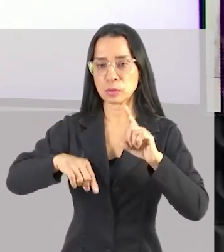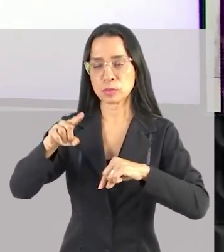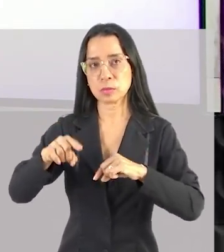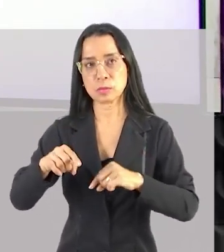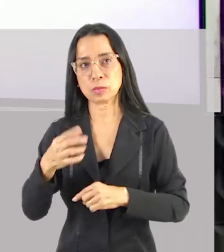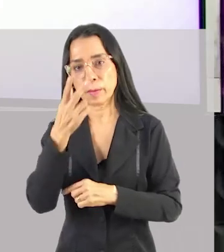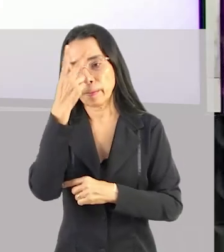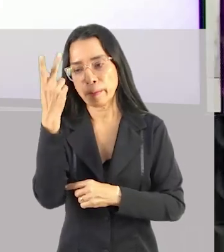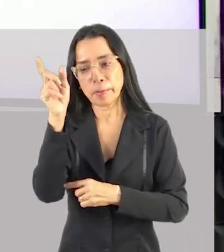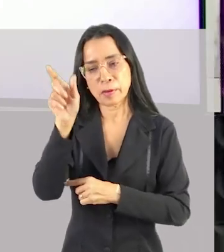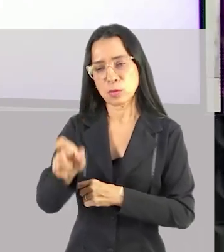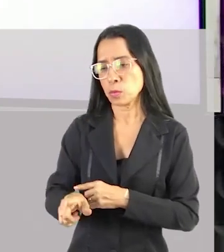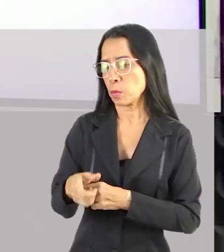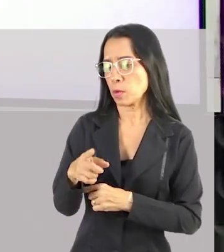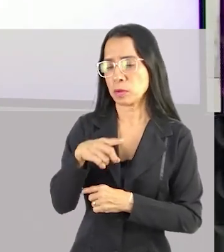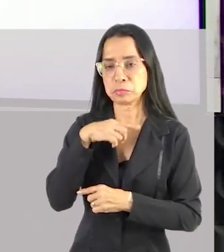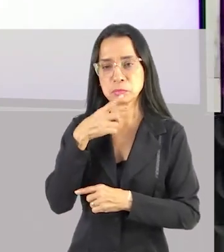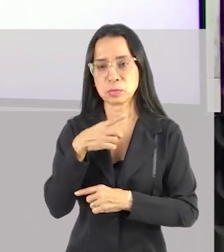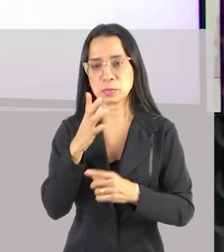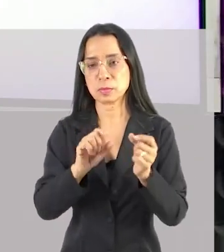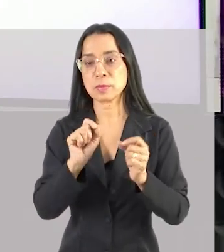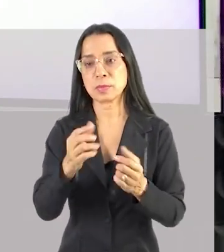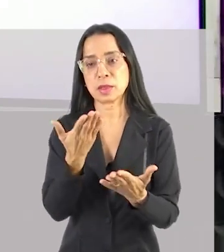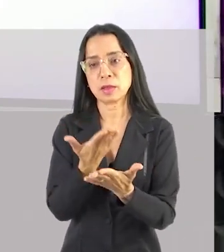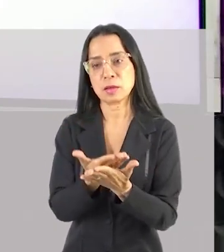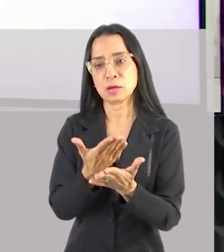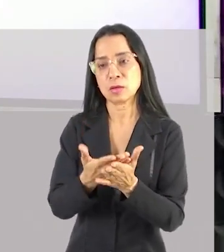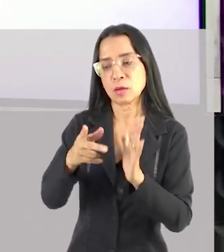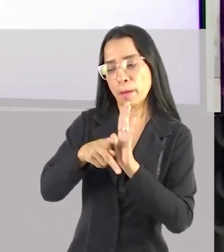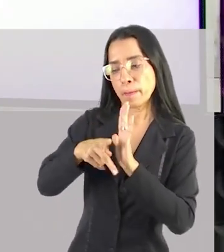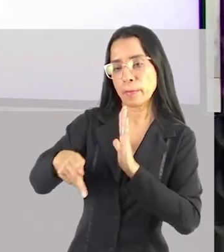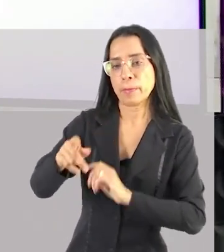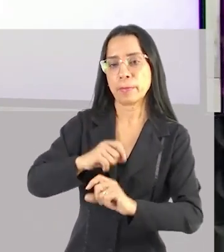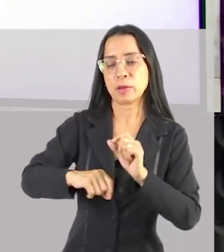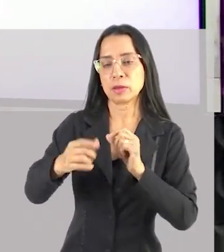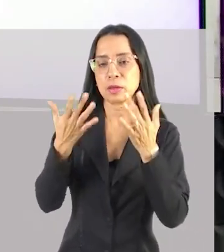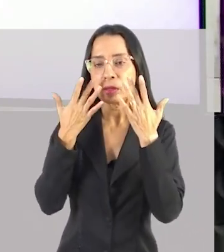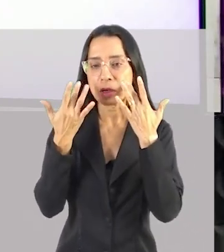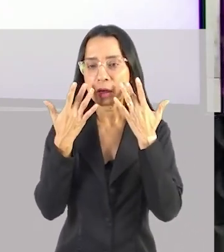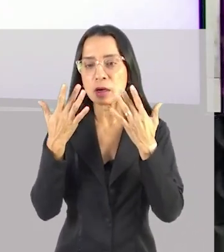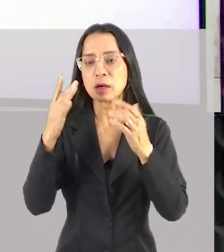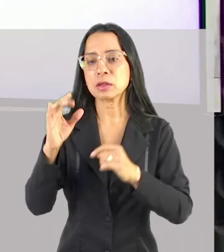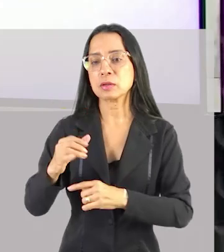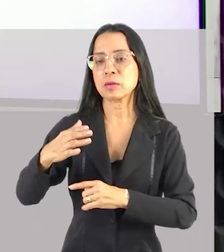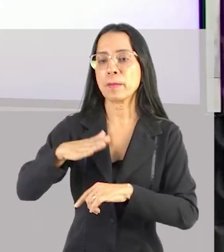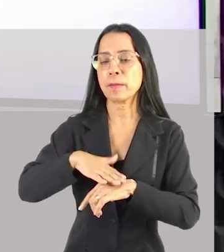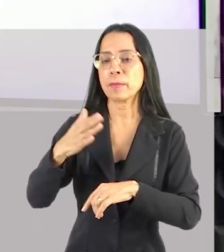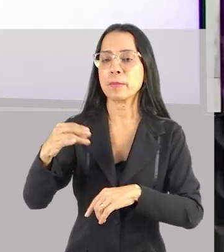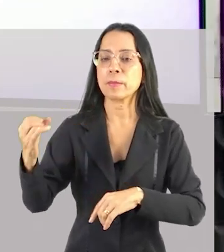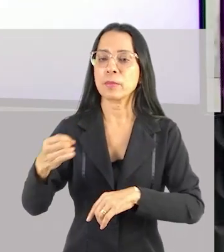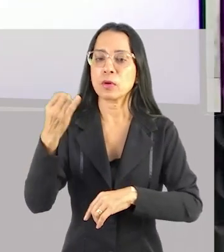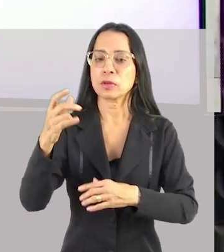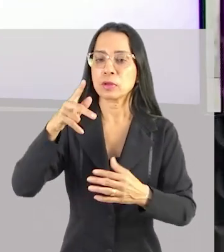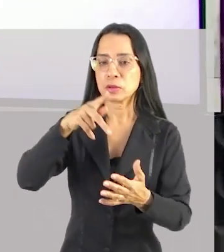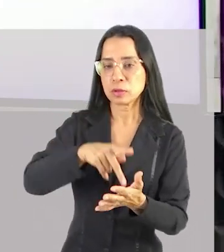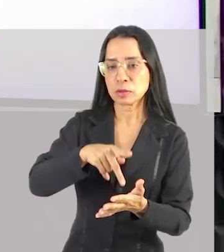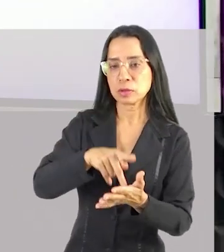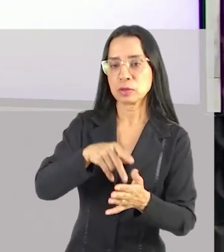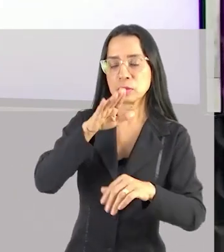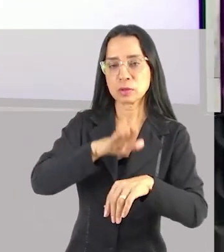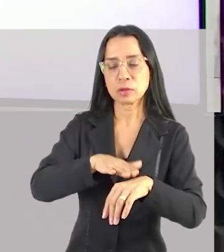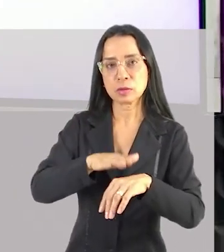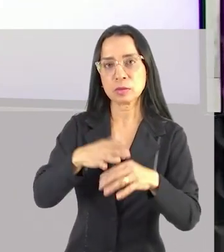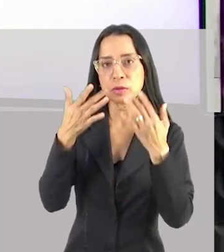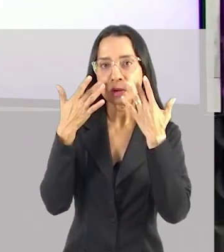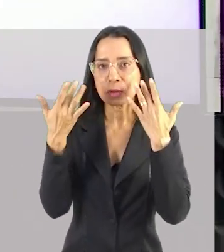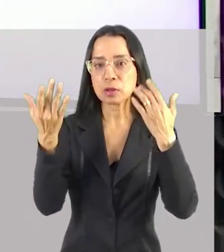Ninguém duvidará do que o seu estudo pertence à arte mais prestigiosa e que mais